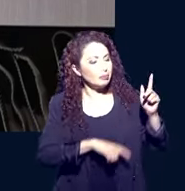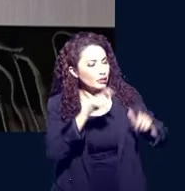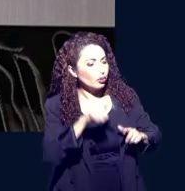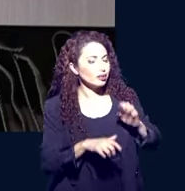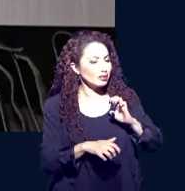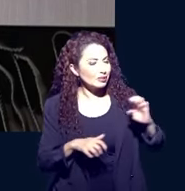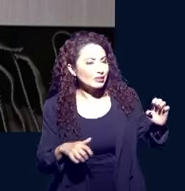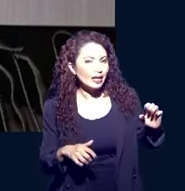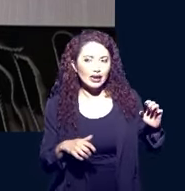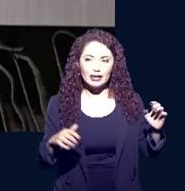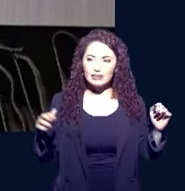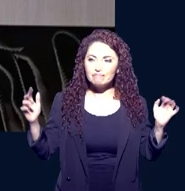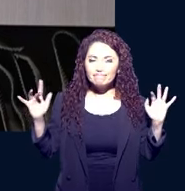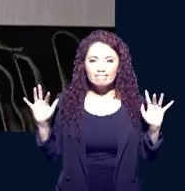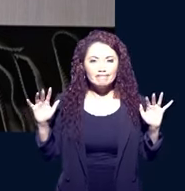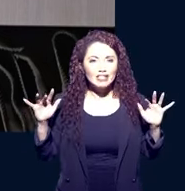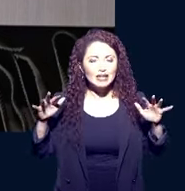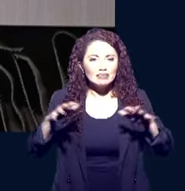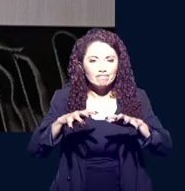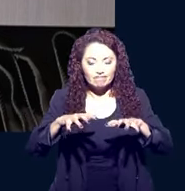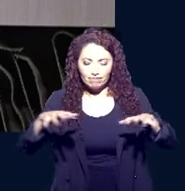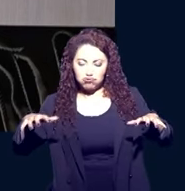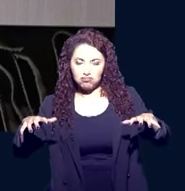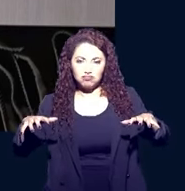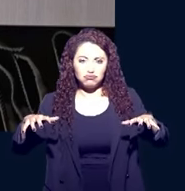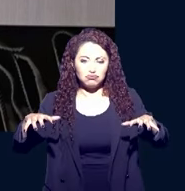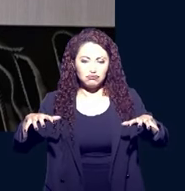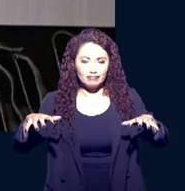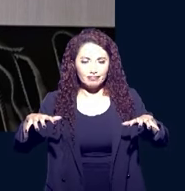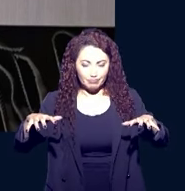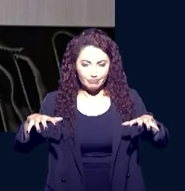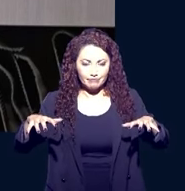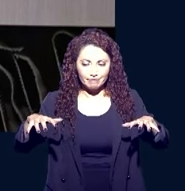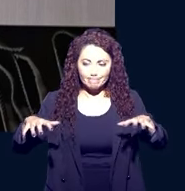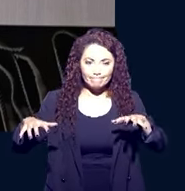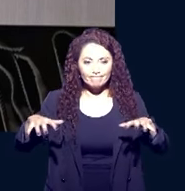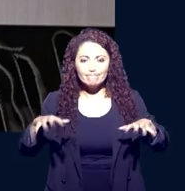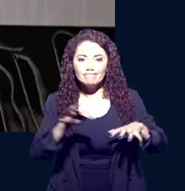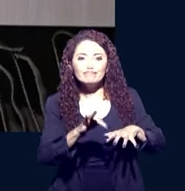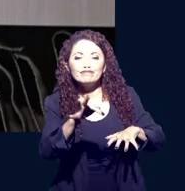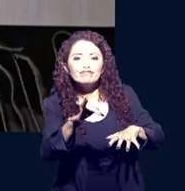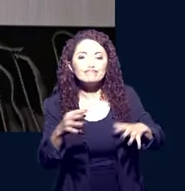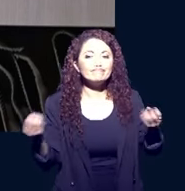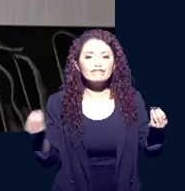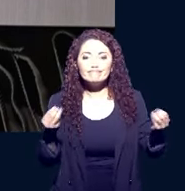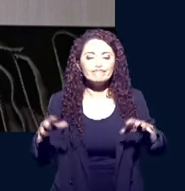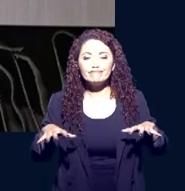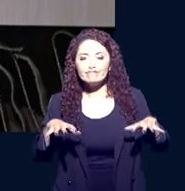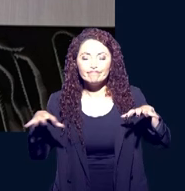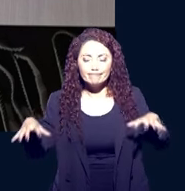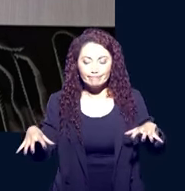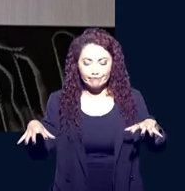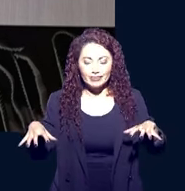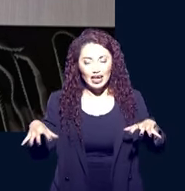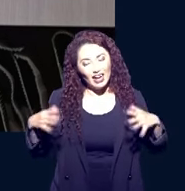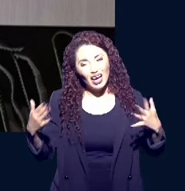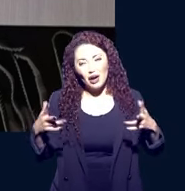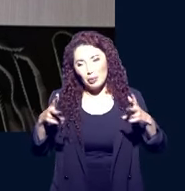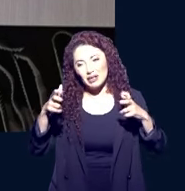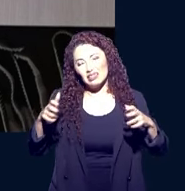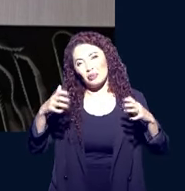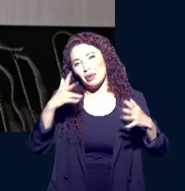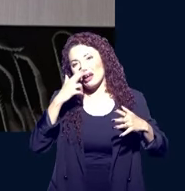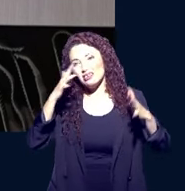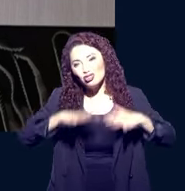um país que ficou aquem do seu destino essa é uma percepção generalizada E na